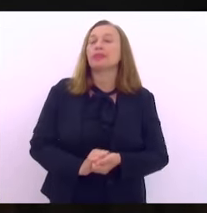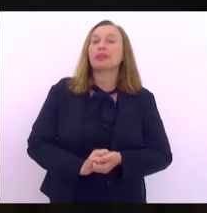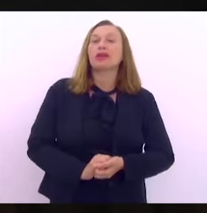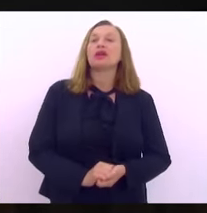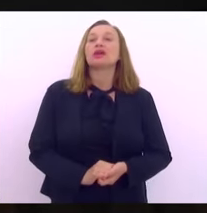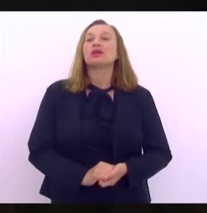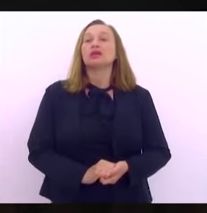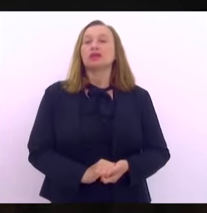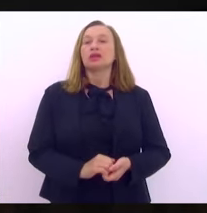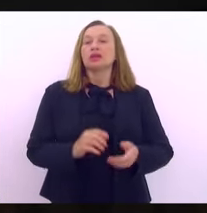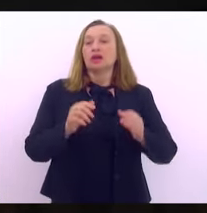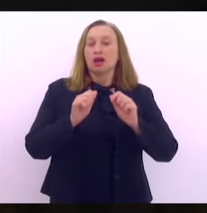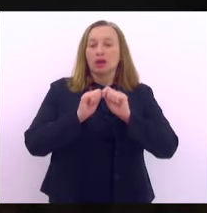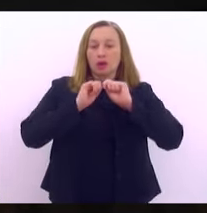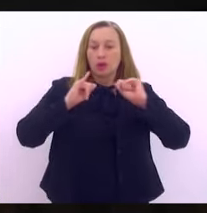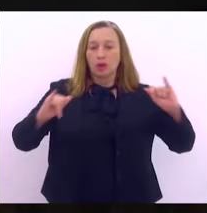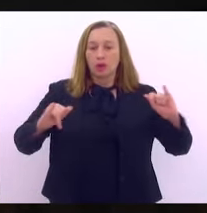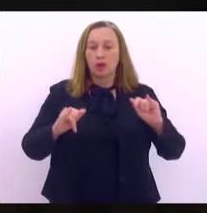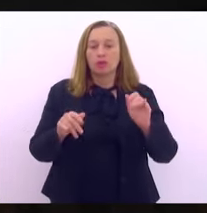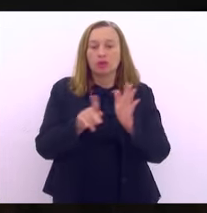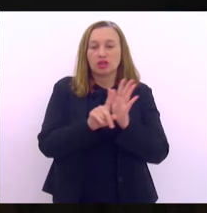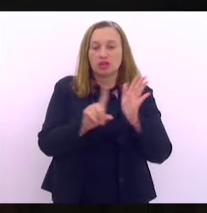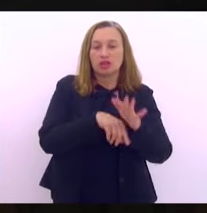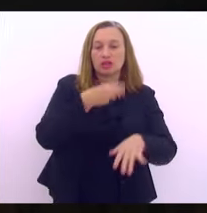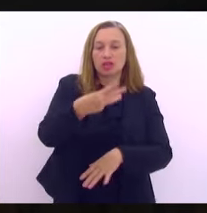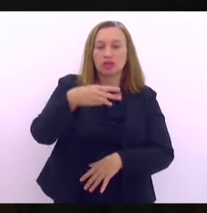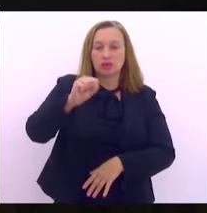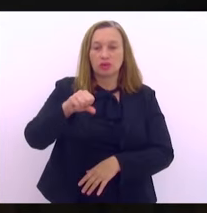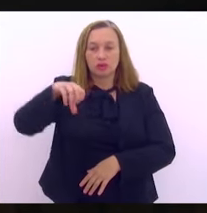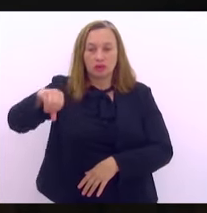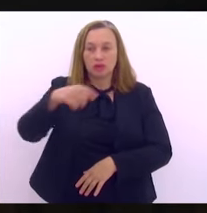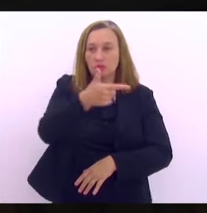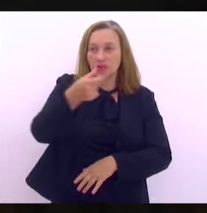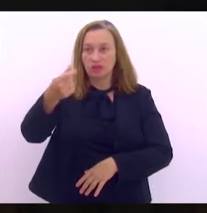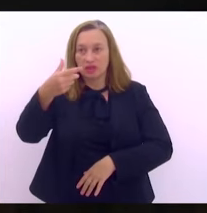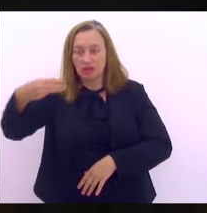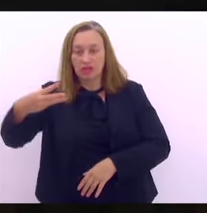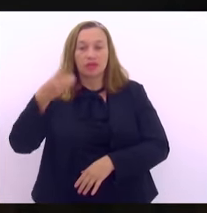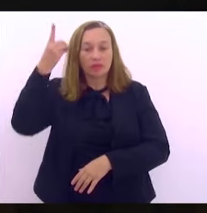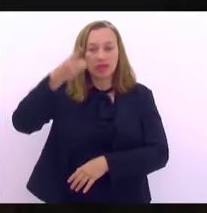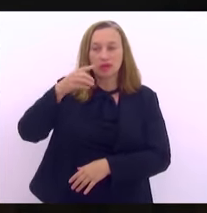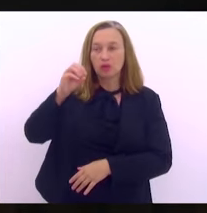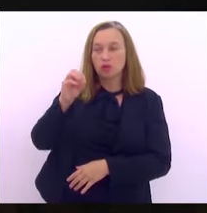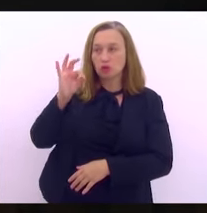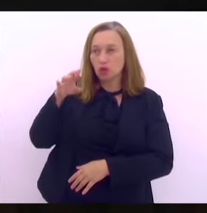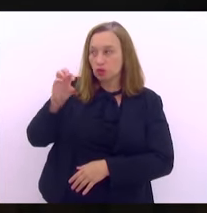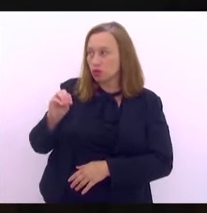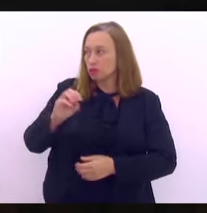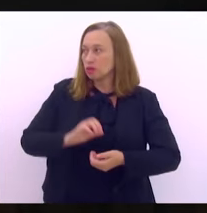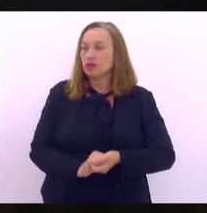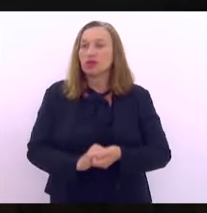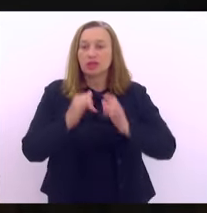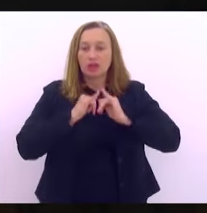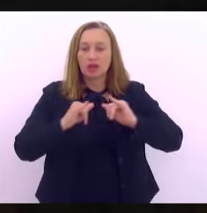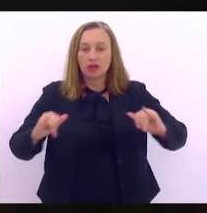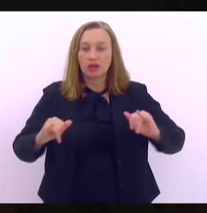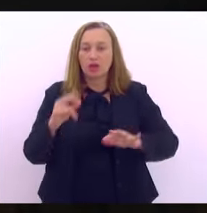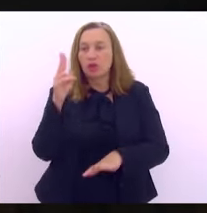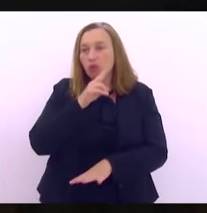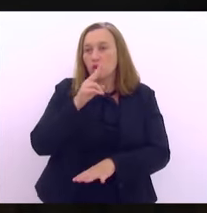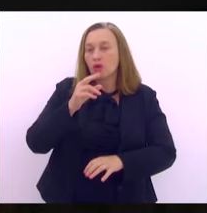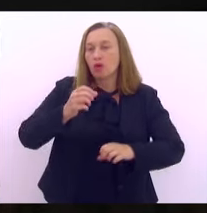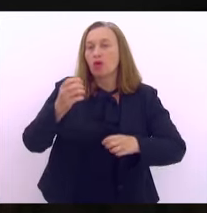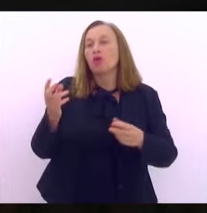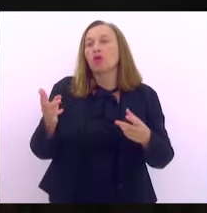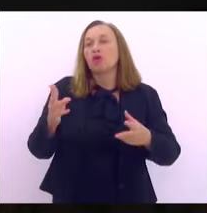Anuncio projeto de lei número 389/2023, de autoria do deputado Otoni de Paula Pai, que declara a corrida de rua como